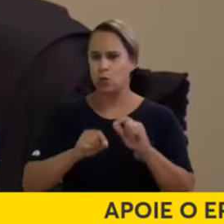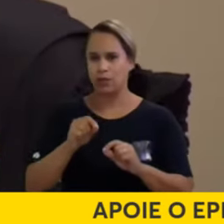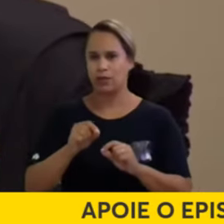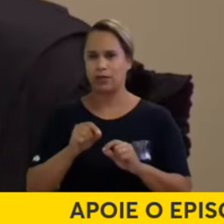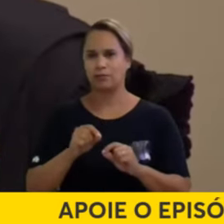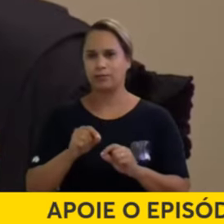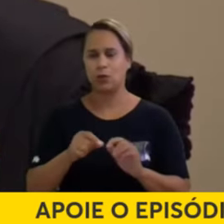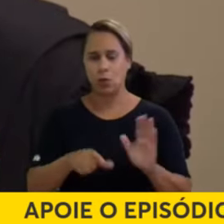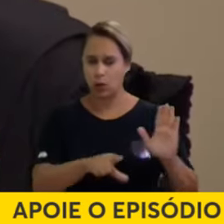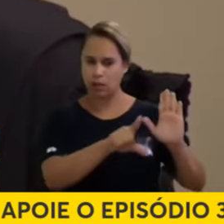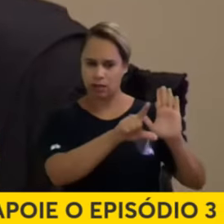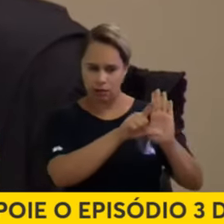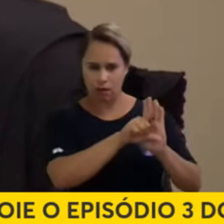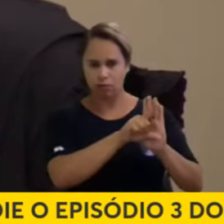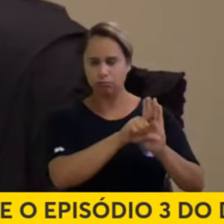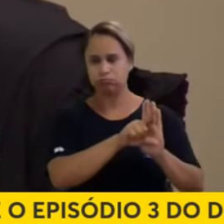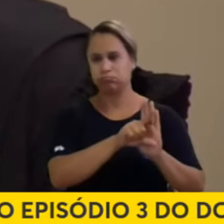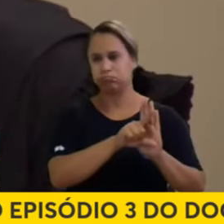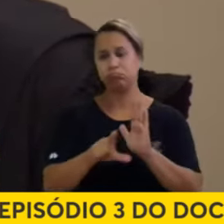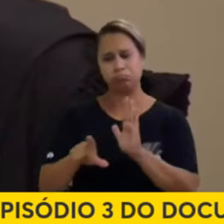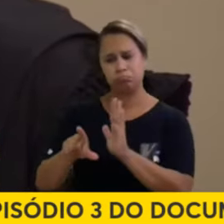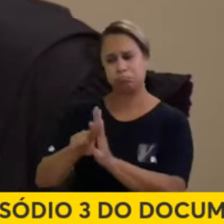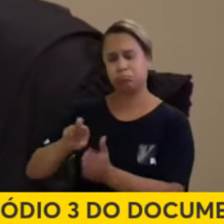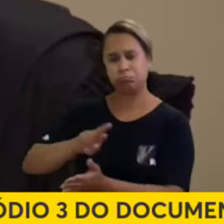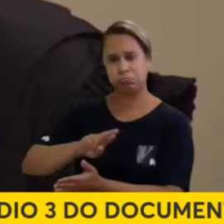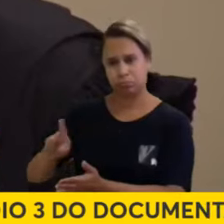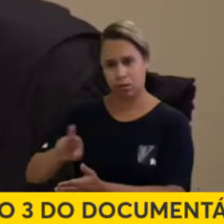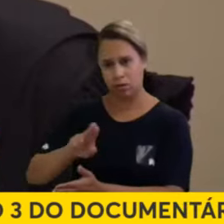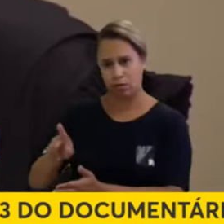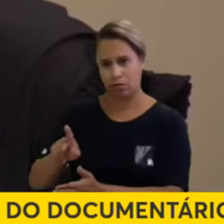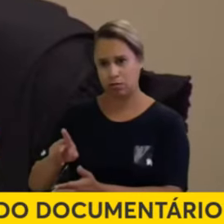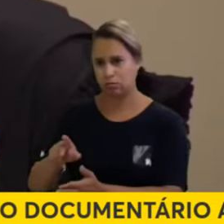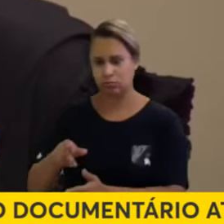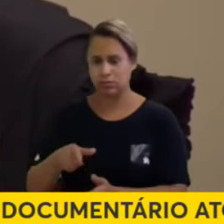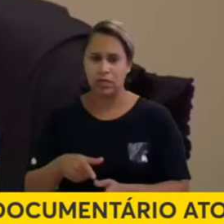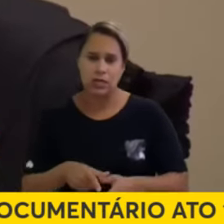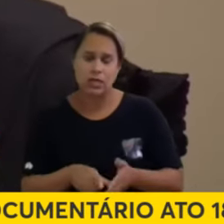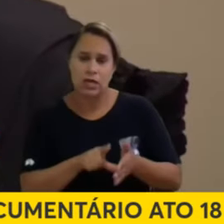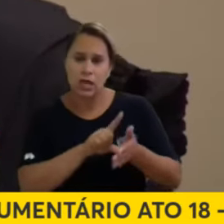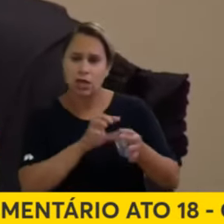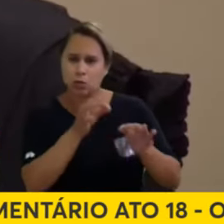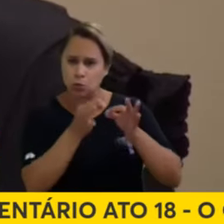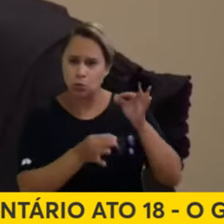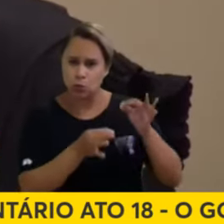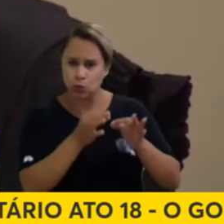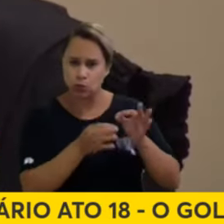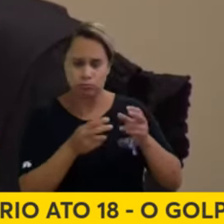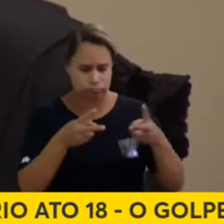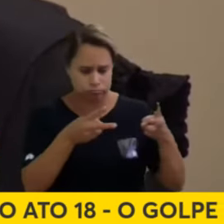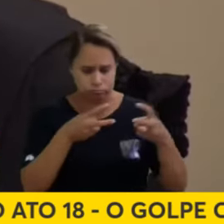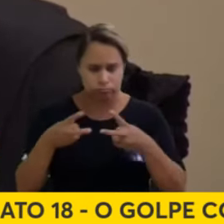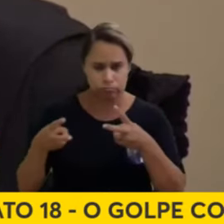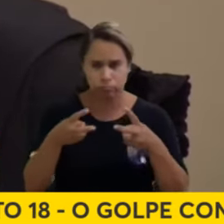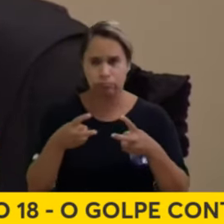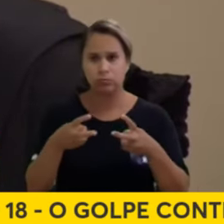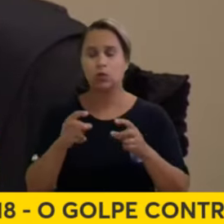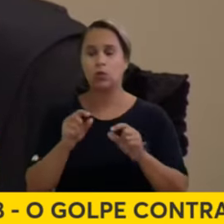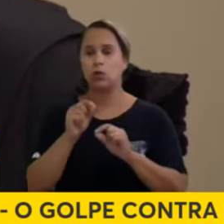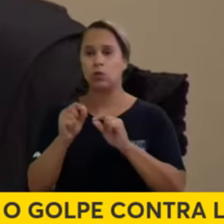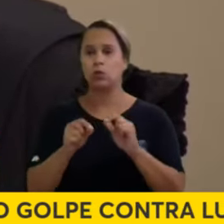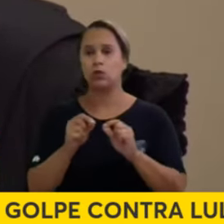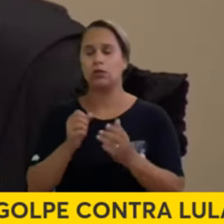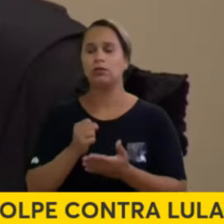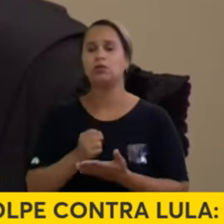ilícito não podem ser presumidos pelo juiz senão difundidos em termos nítidos sobre a subordinação de que a conduta só terá